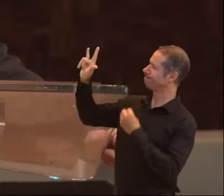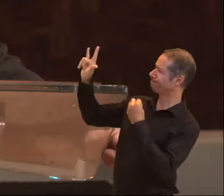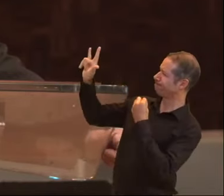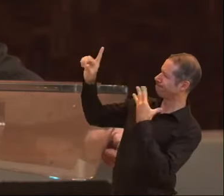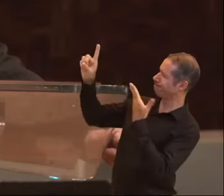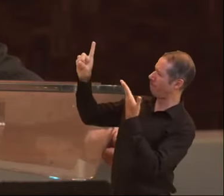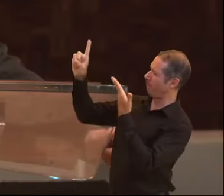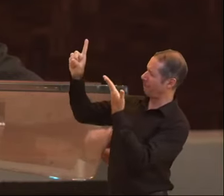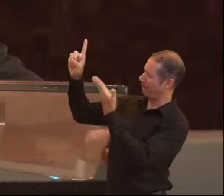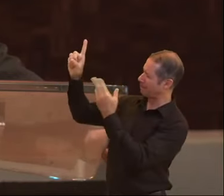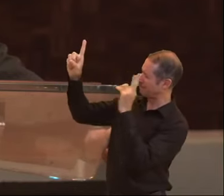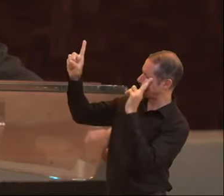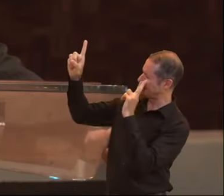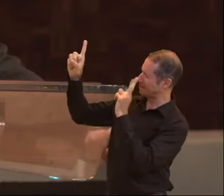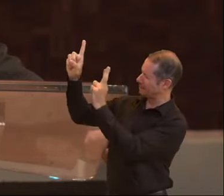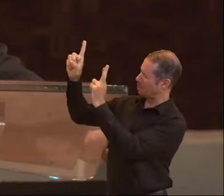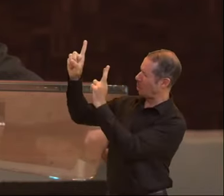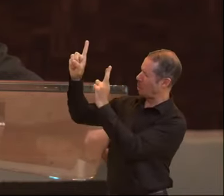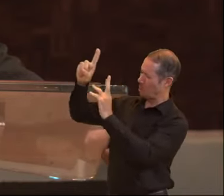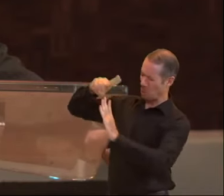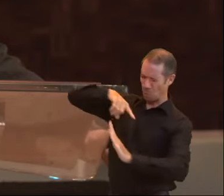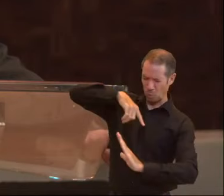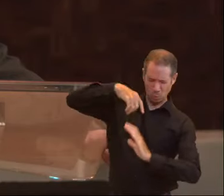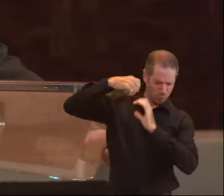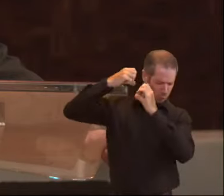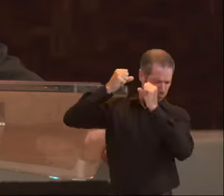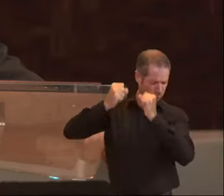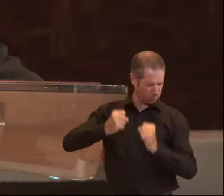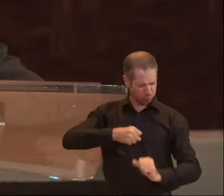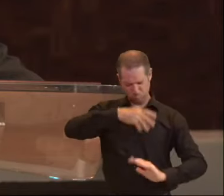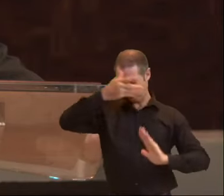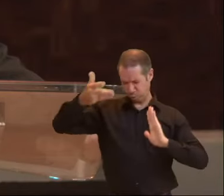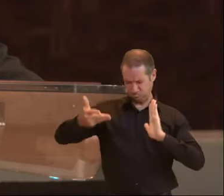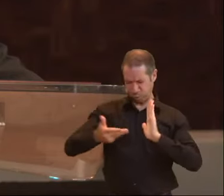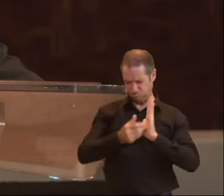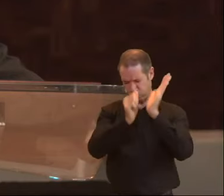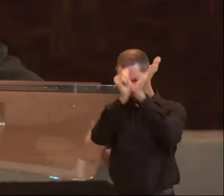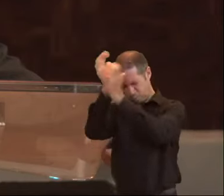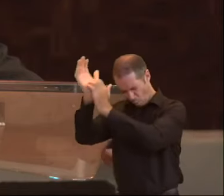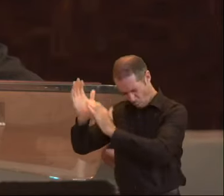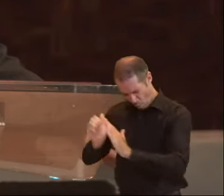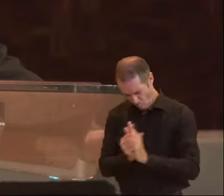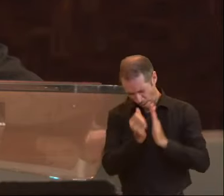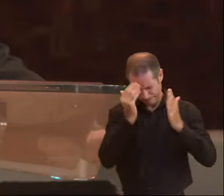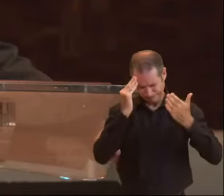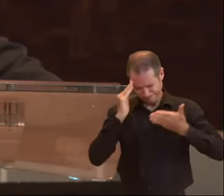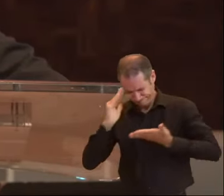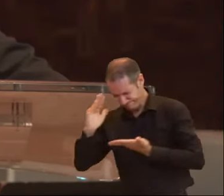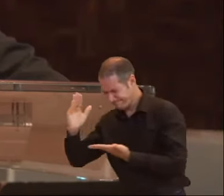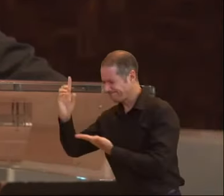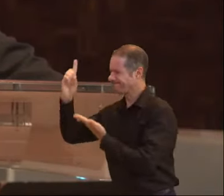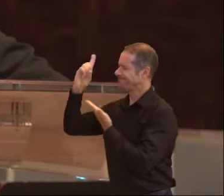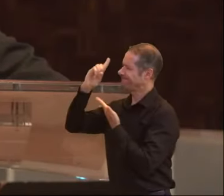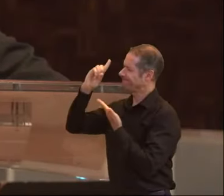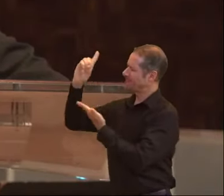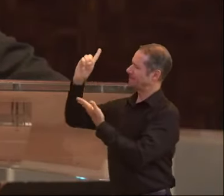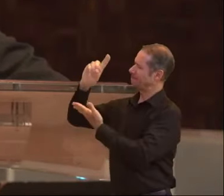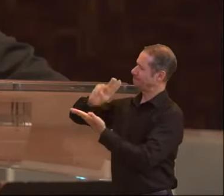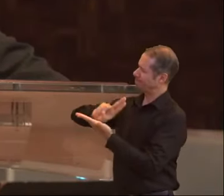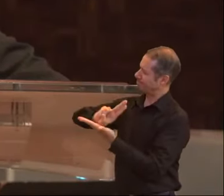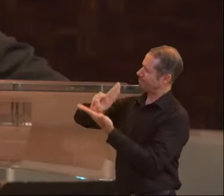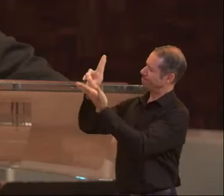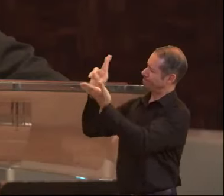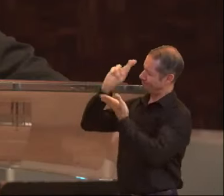bendito, Senhor Todo-Poderoso, louvado, engrandecido seja o Teu